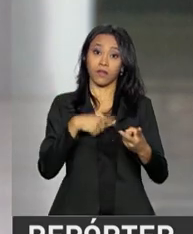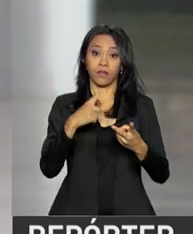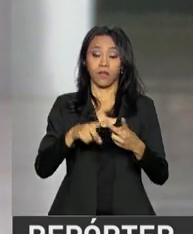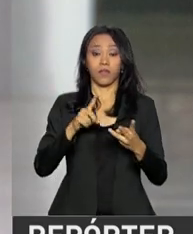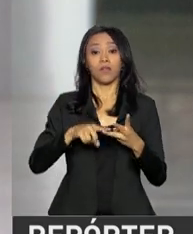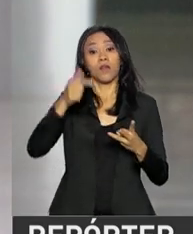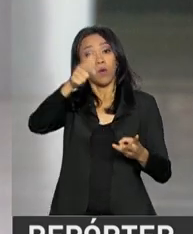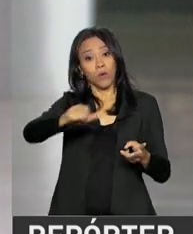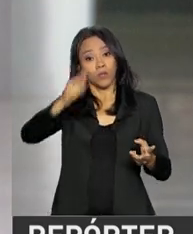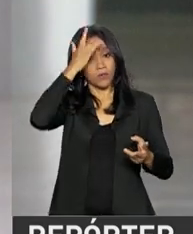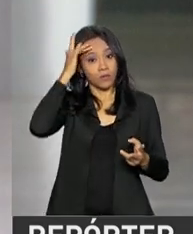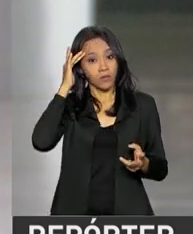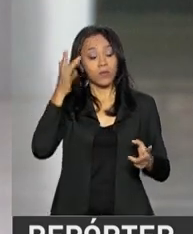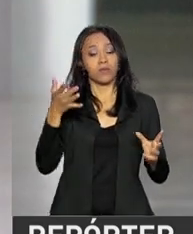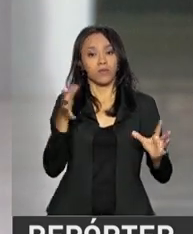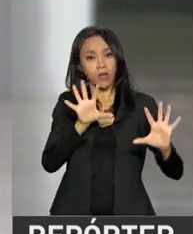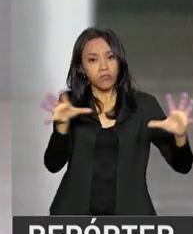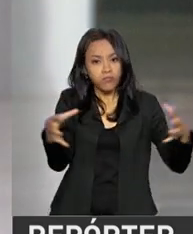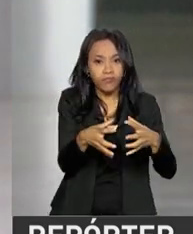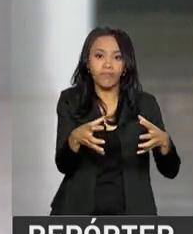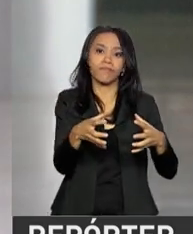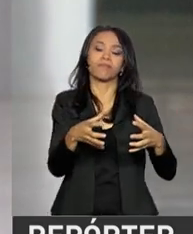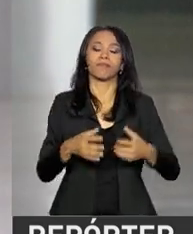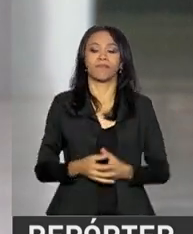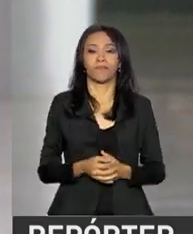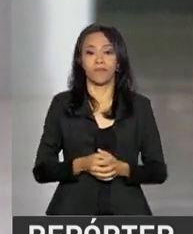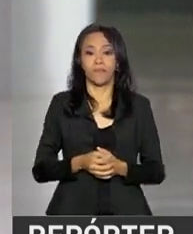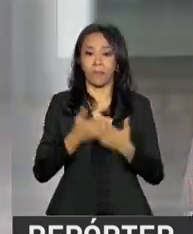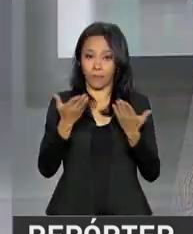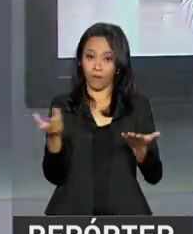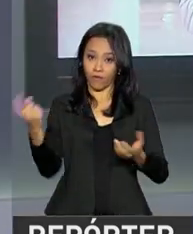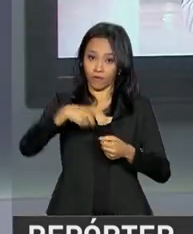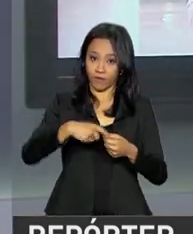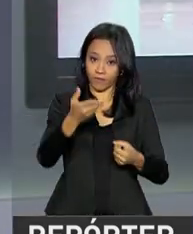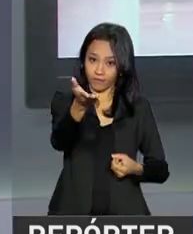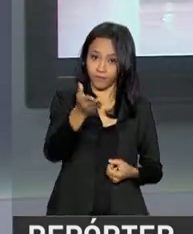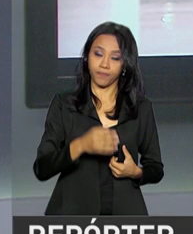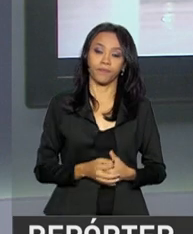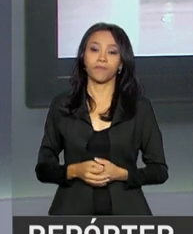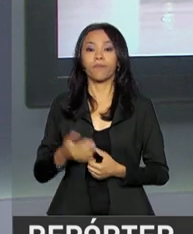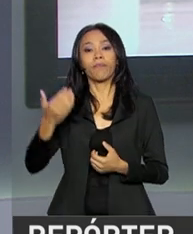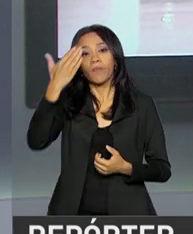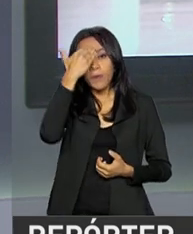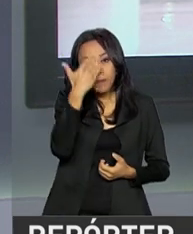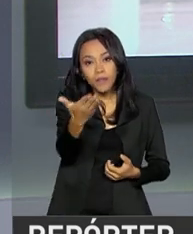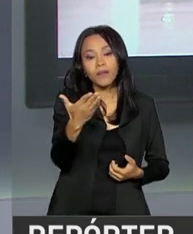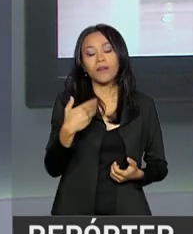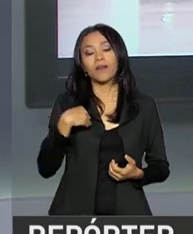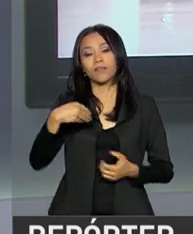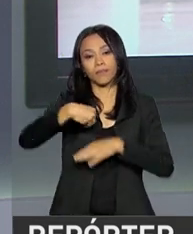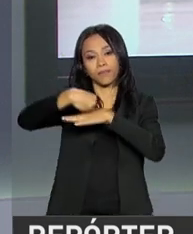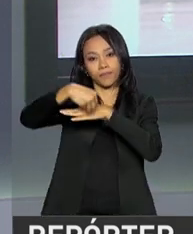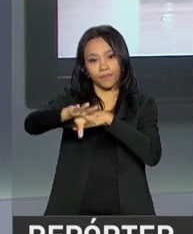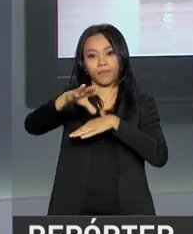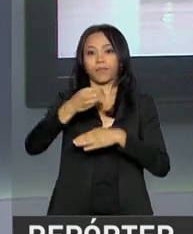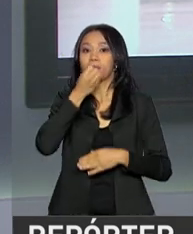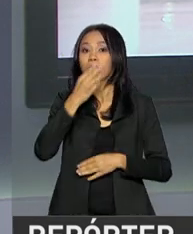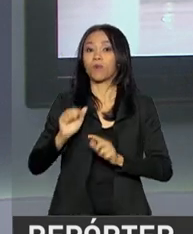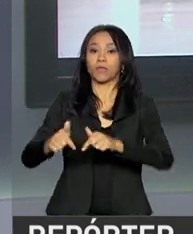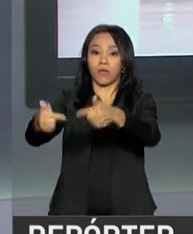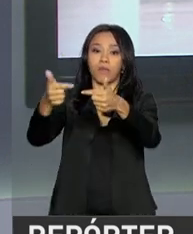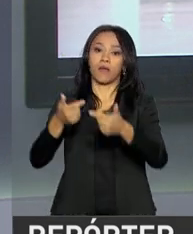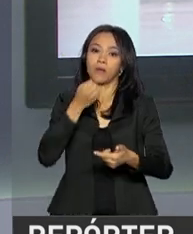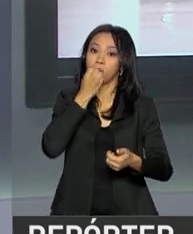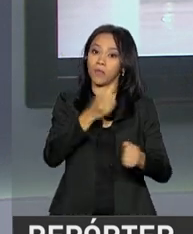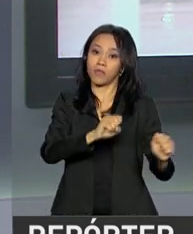de lacerda paiva e lélio bentis correia a isso voltamos com você muito obrigada no ano pelas suas informações bom trabalho e